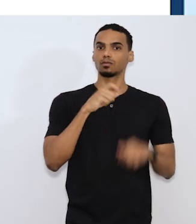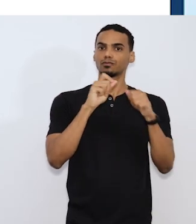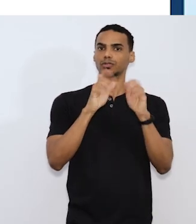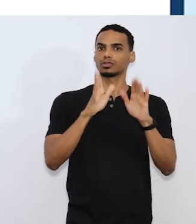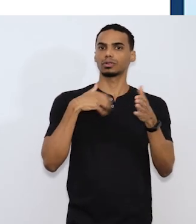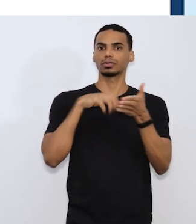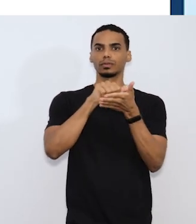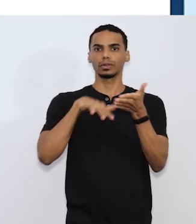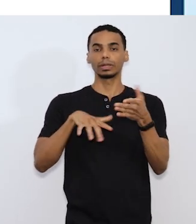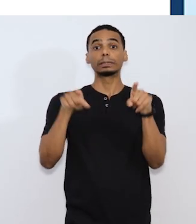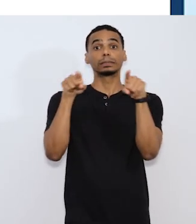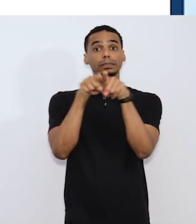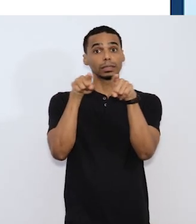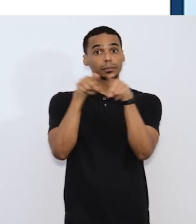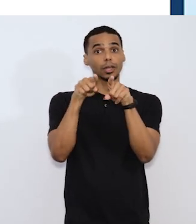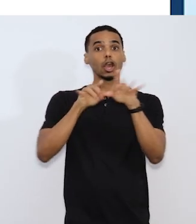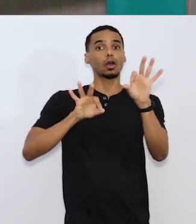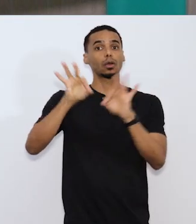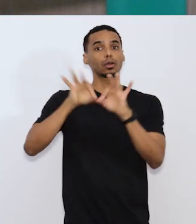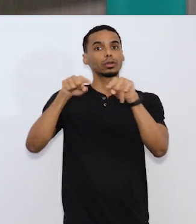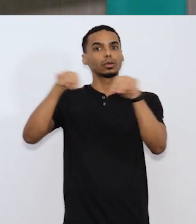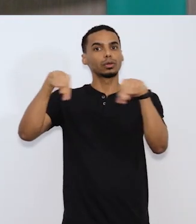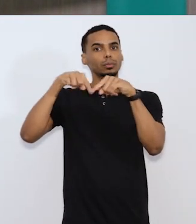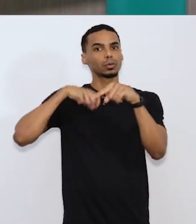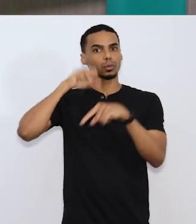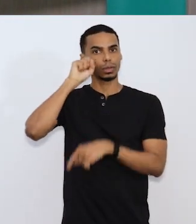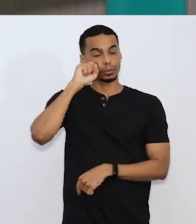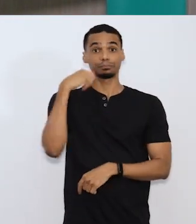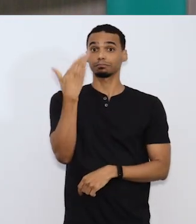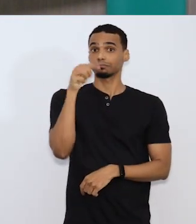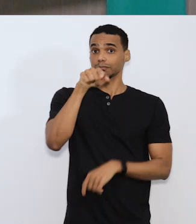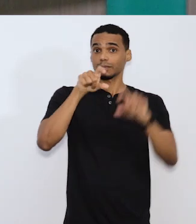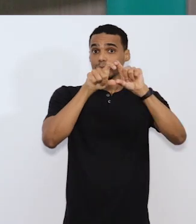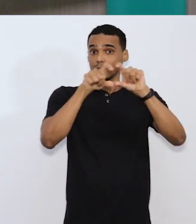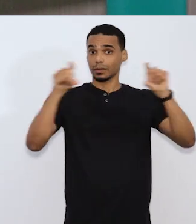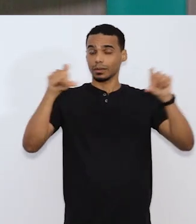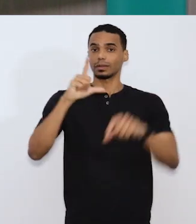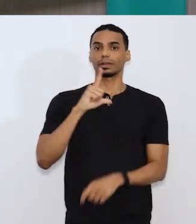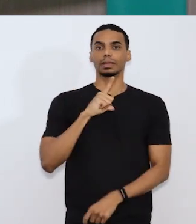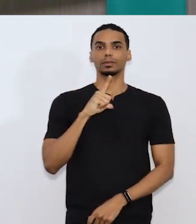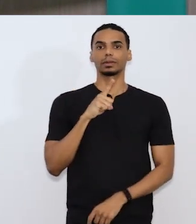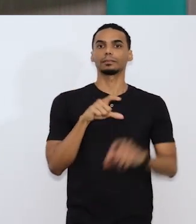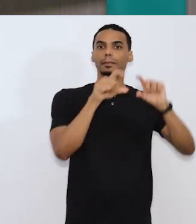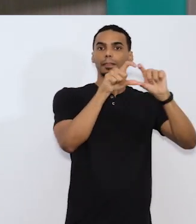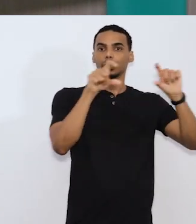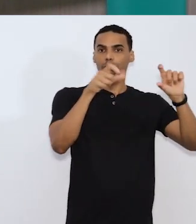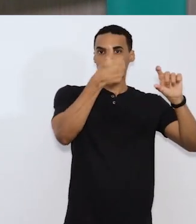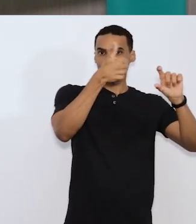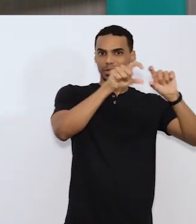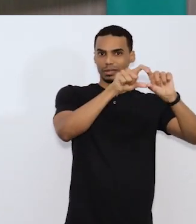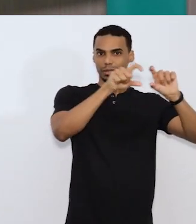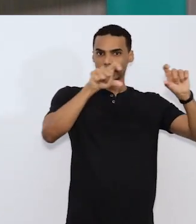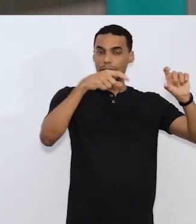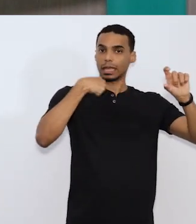tarefa e organizei meu quarto. Nesse período, eu tenho a primeira oração,